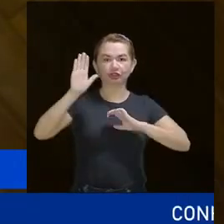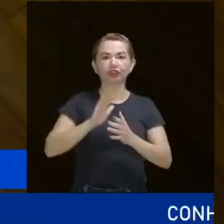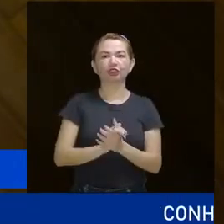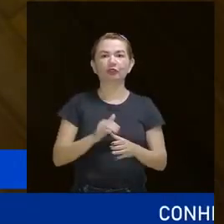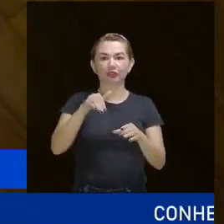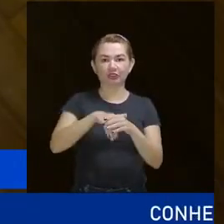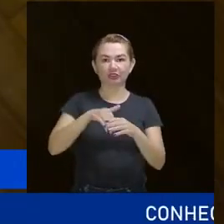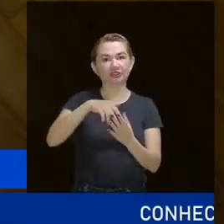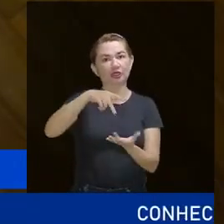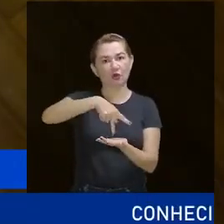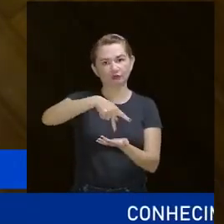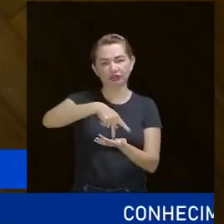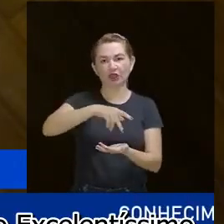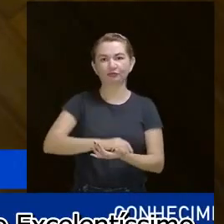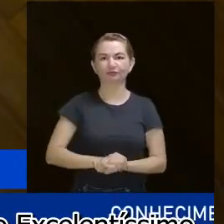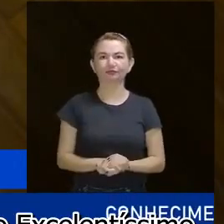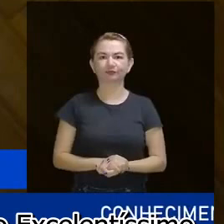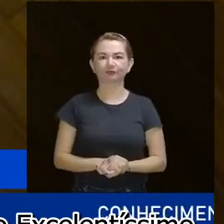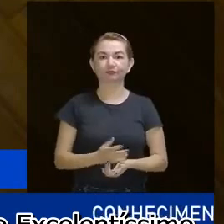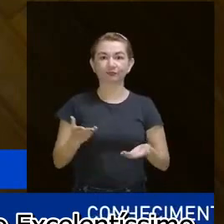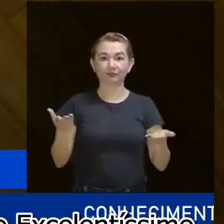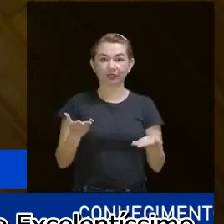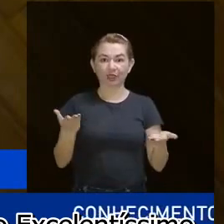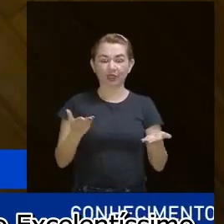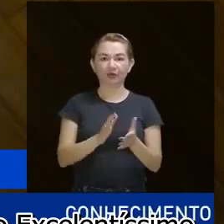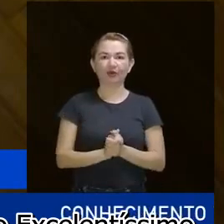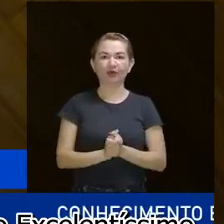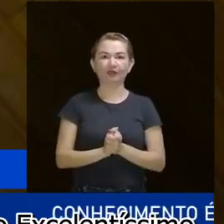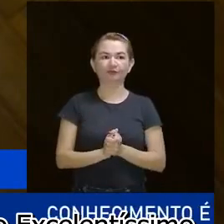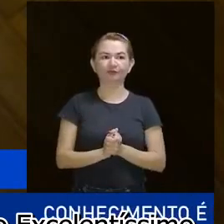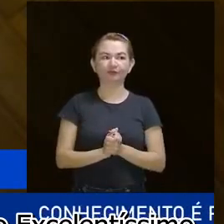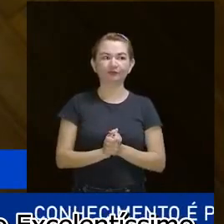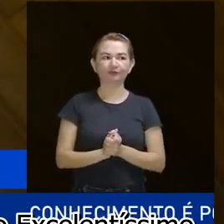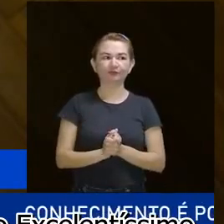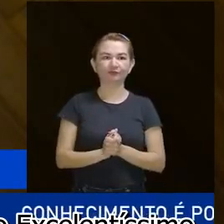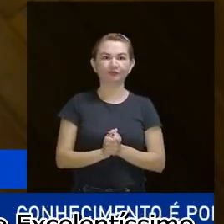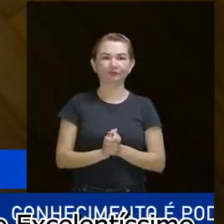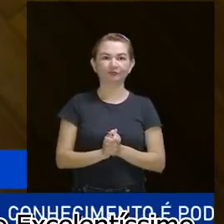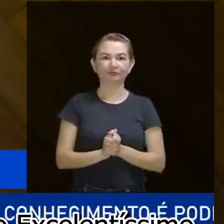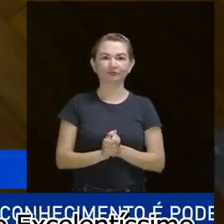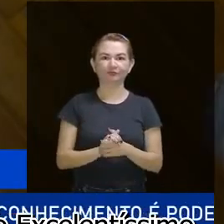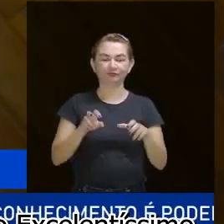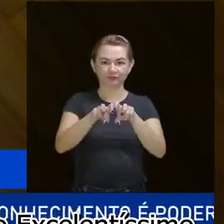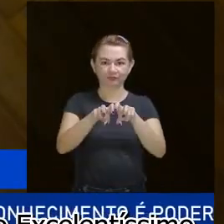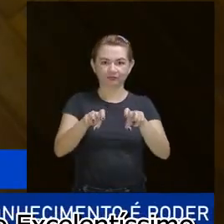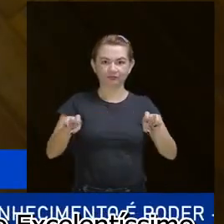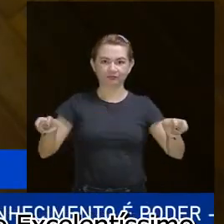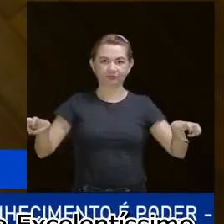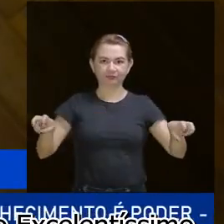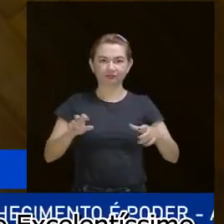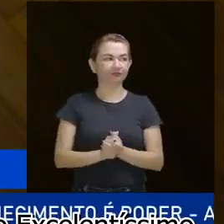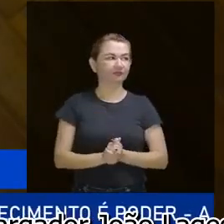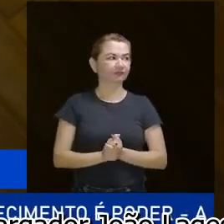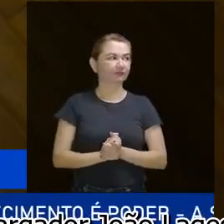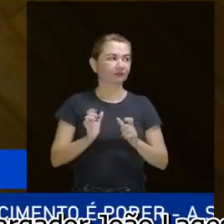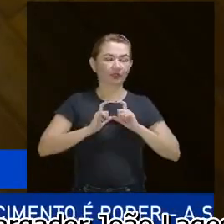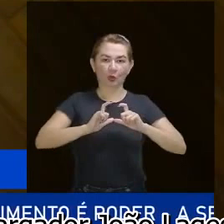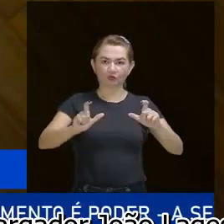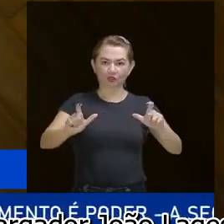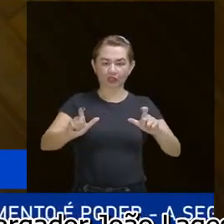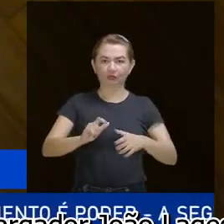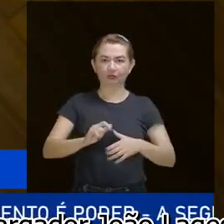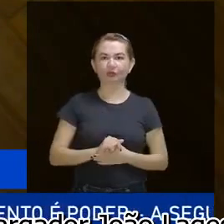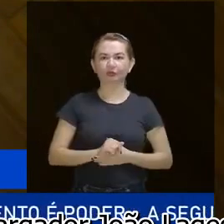oficiais. Neste momento, para compor o dispositivo, convidamos o